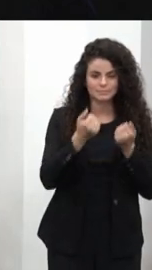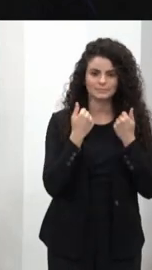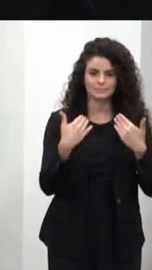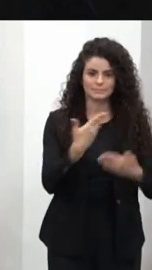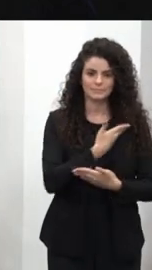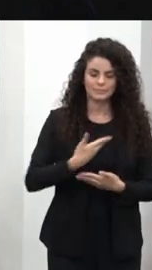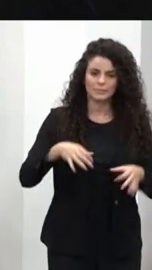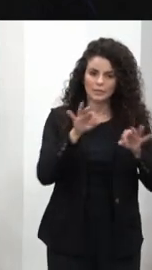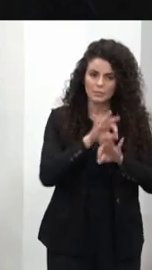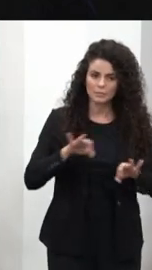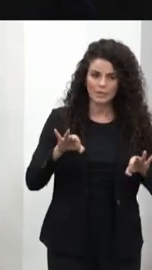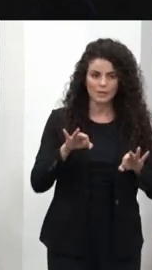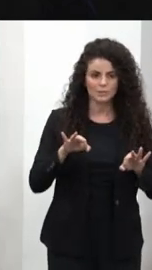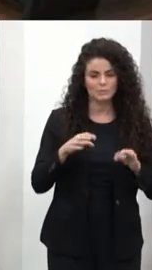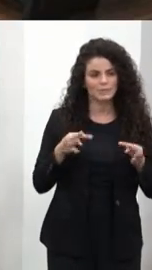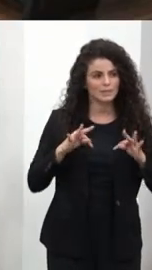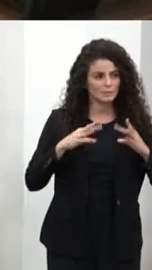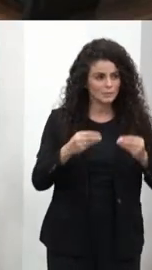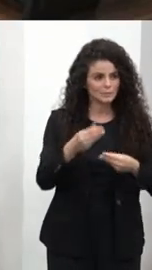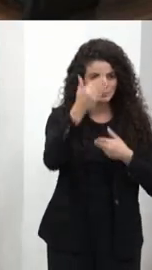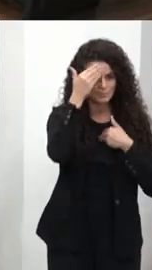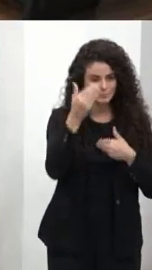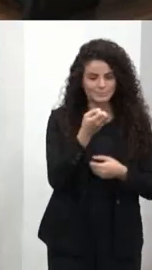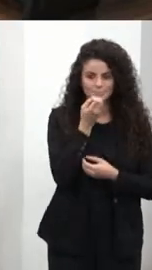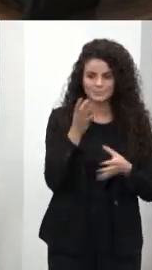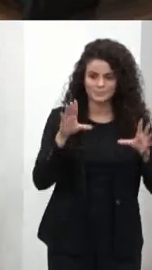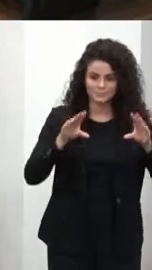audiência a todos obrigado boa noite